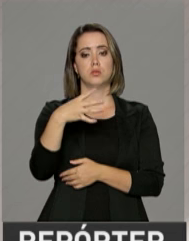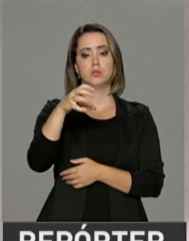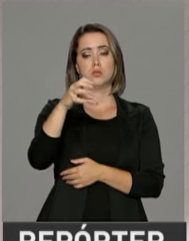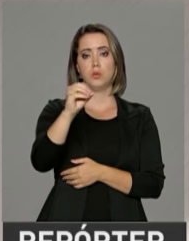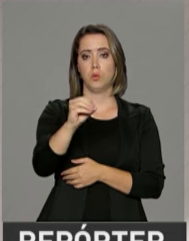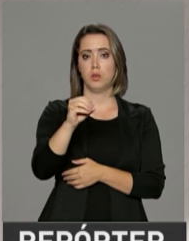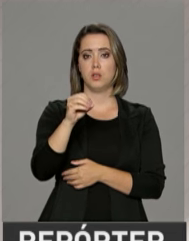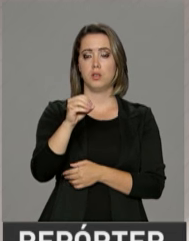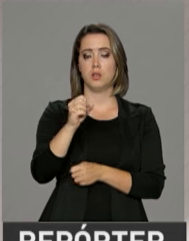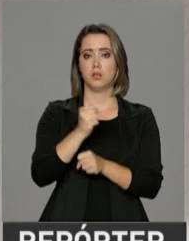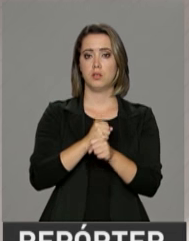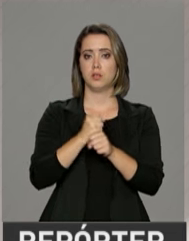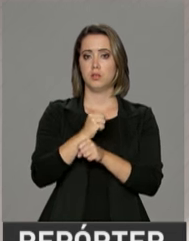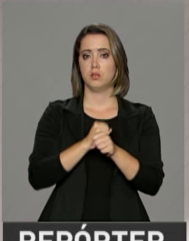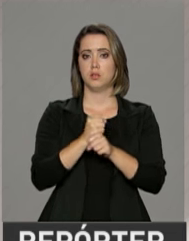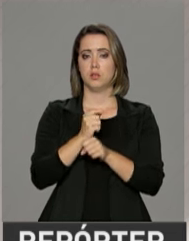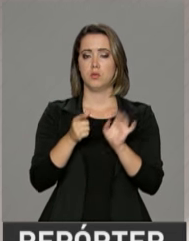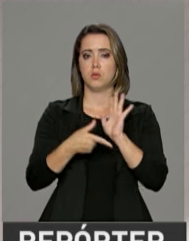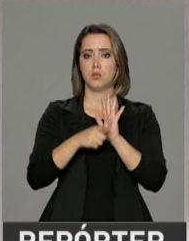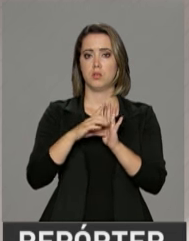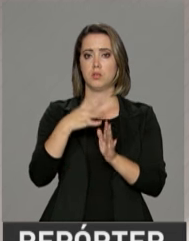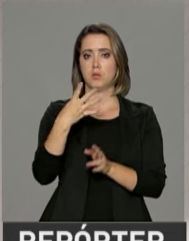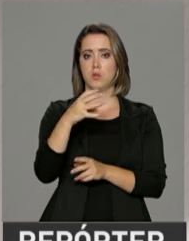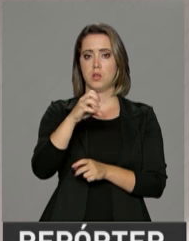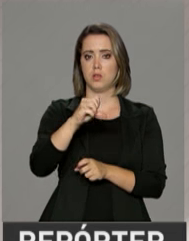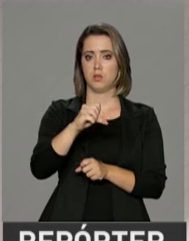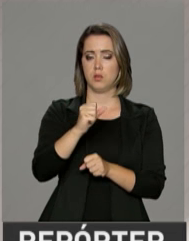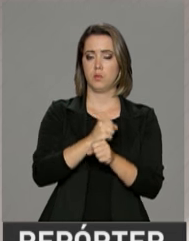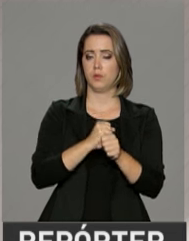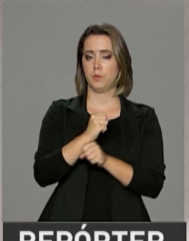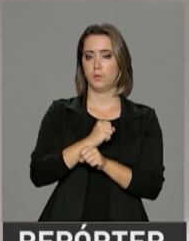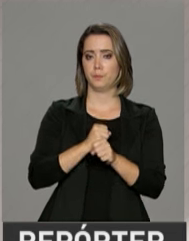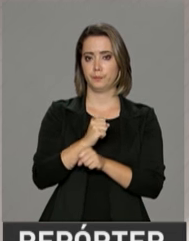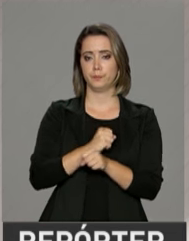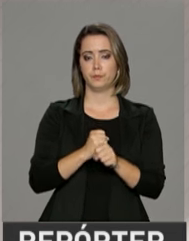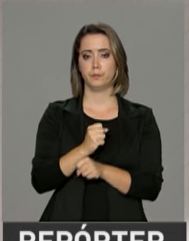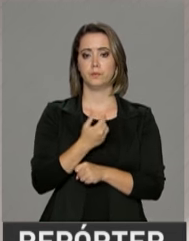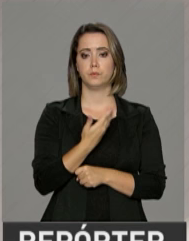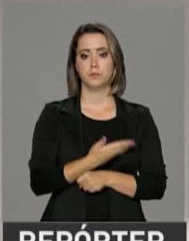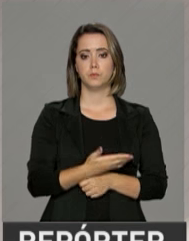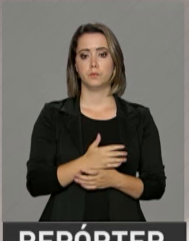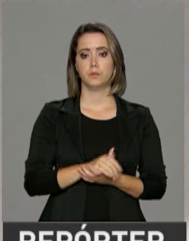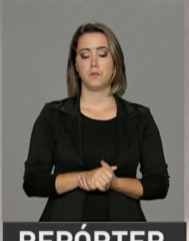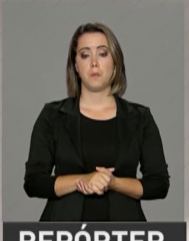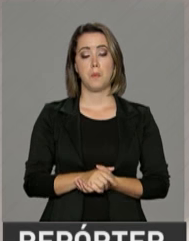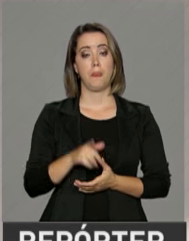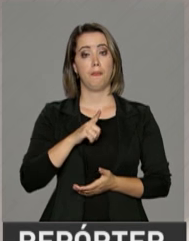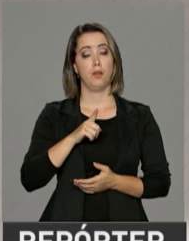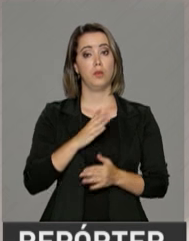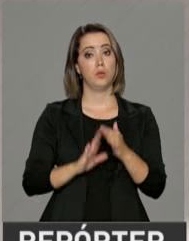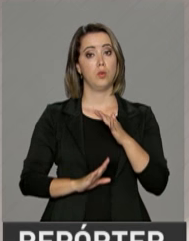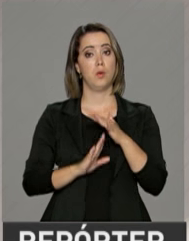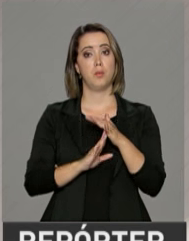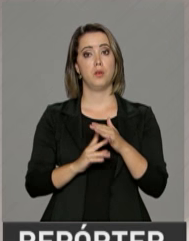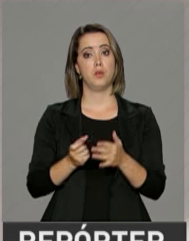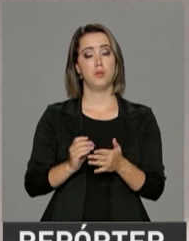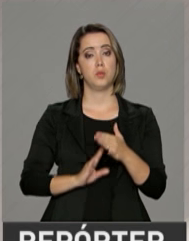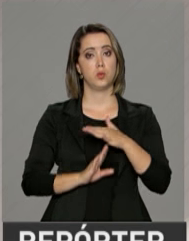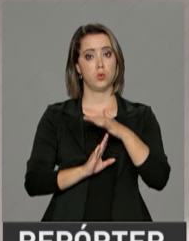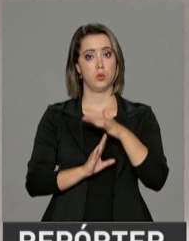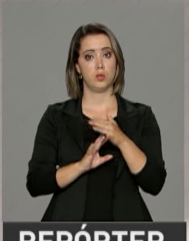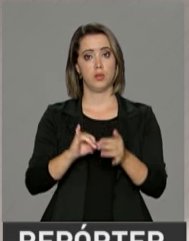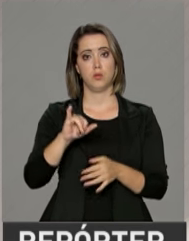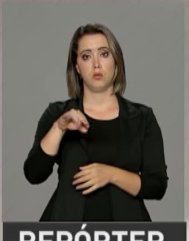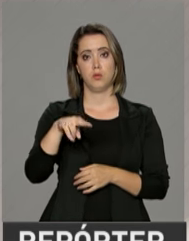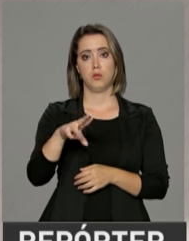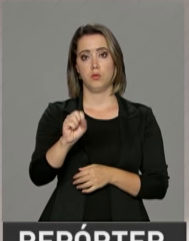40 anos e não de 49 anos, como estava previsto na proposta original, tendo como limite o teto do